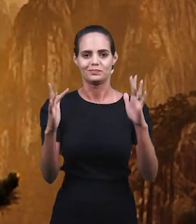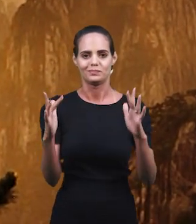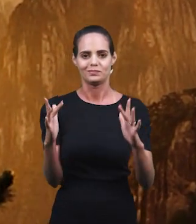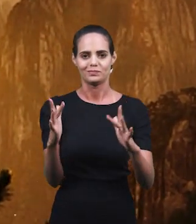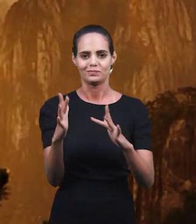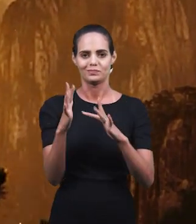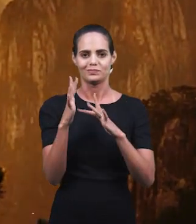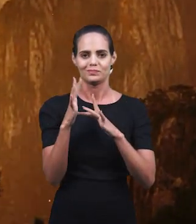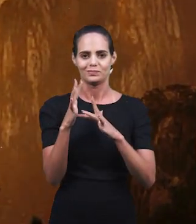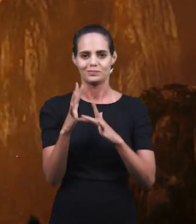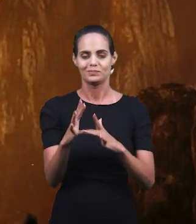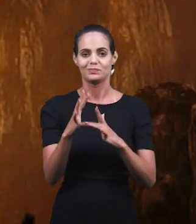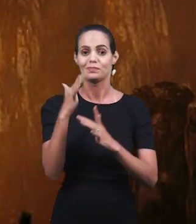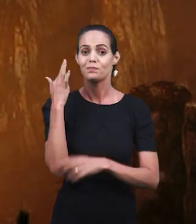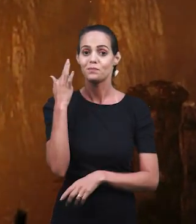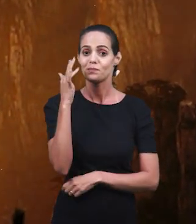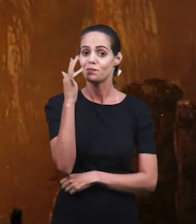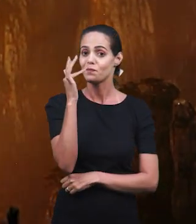Jesus